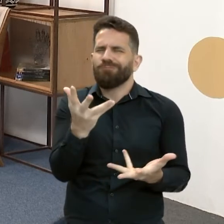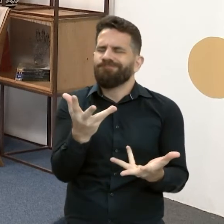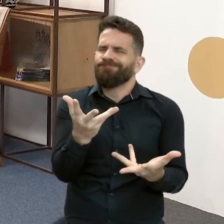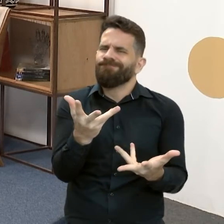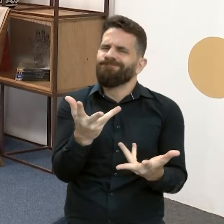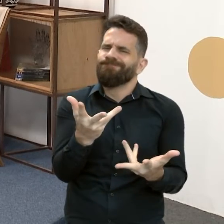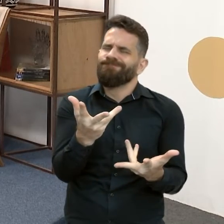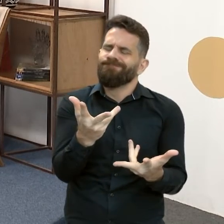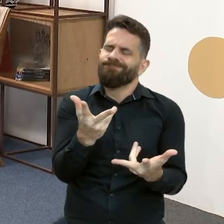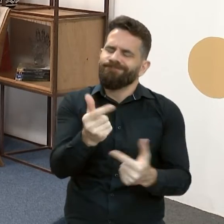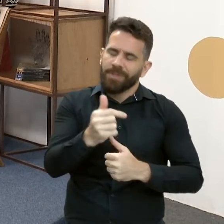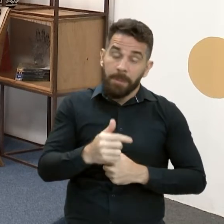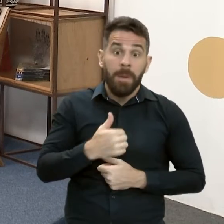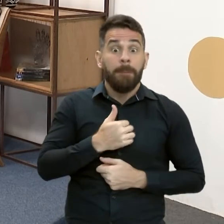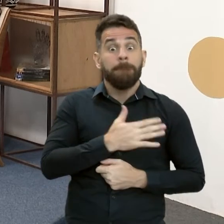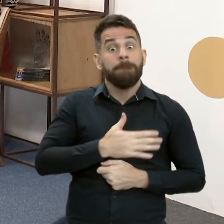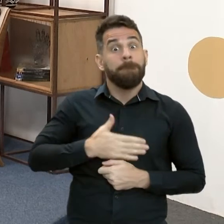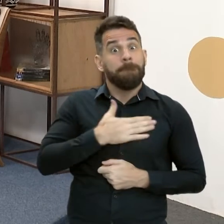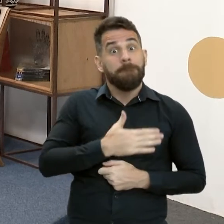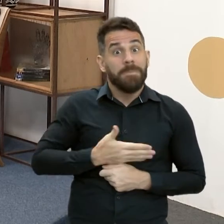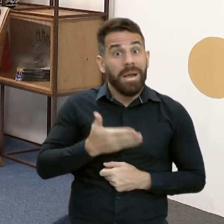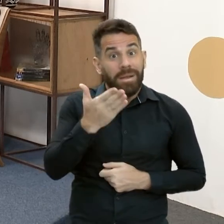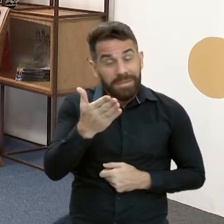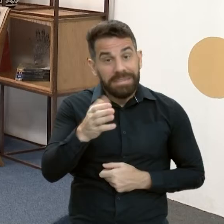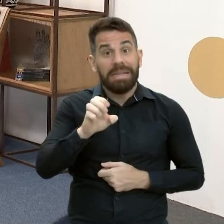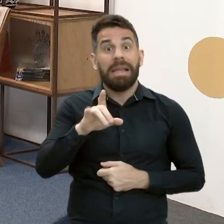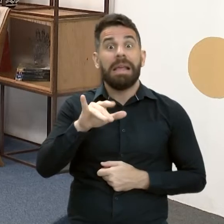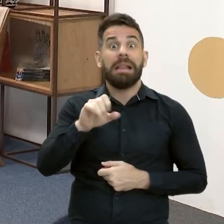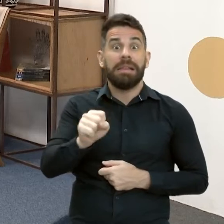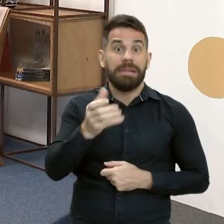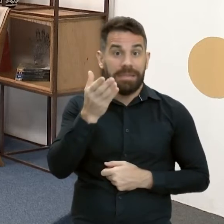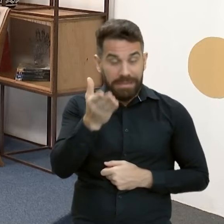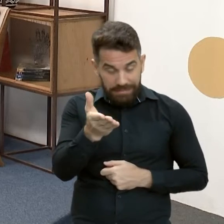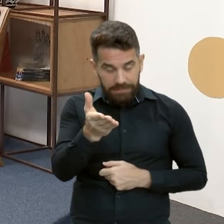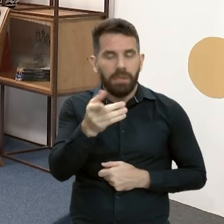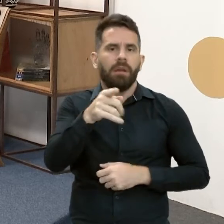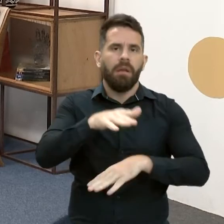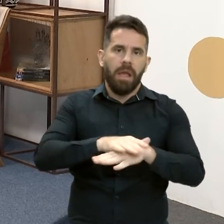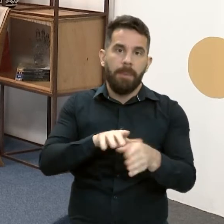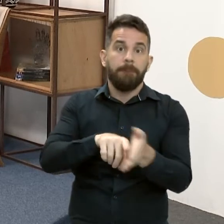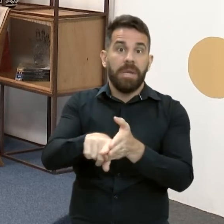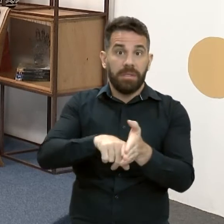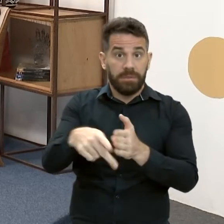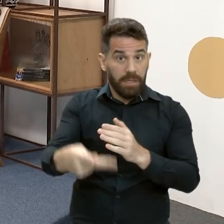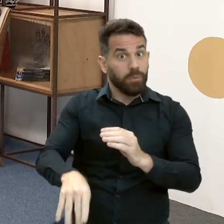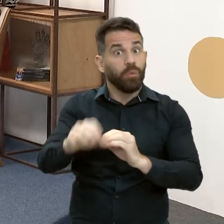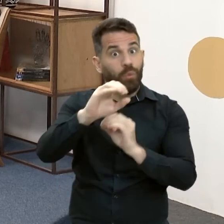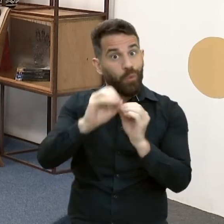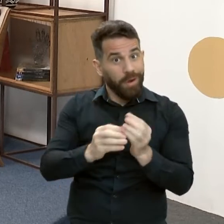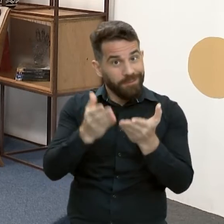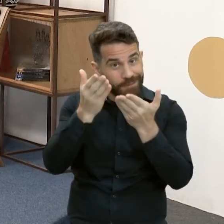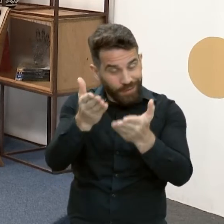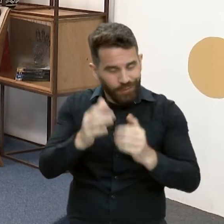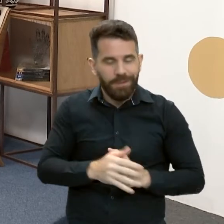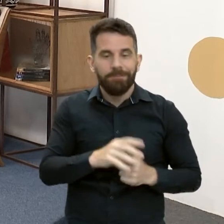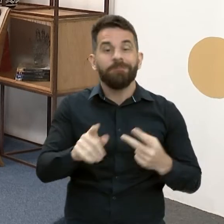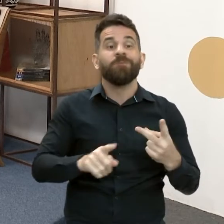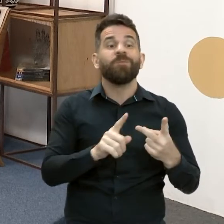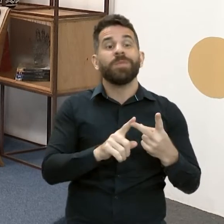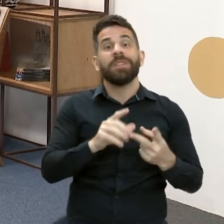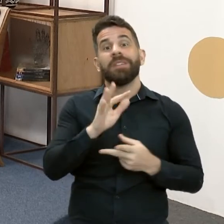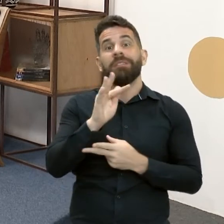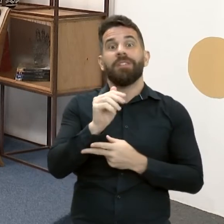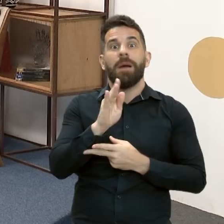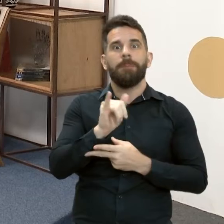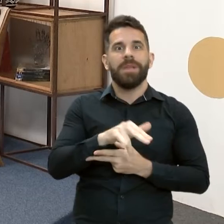prazer conhecê-la. Elise Regina Silva, que é pesquisadora da UFG, e também a Fabiana Lula,